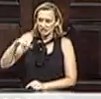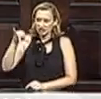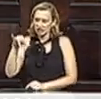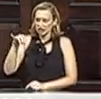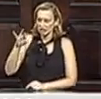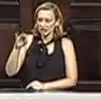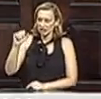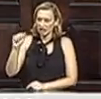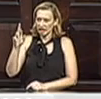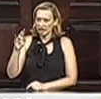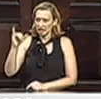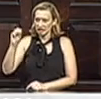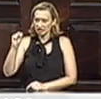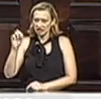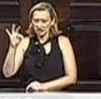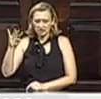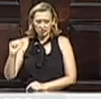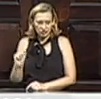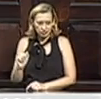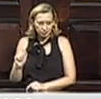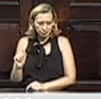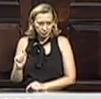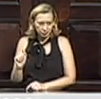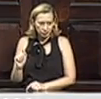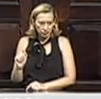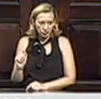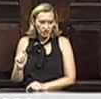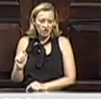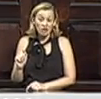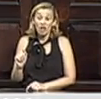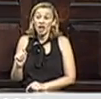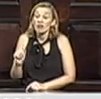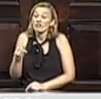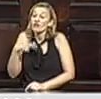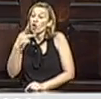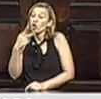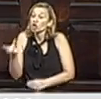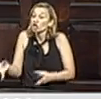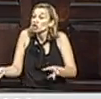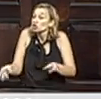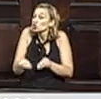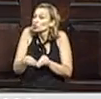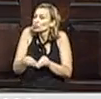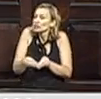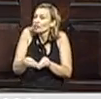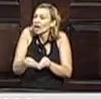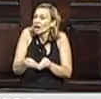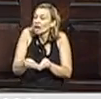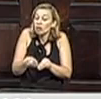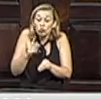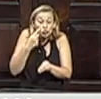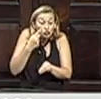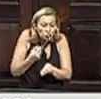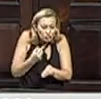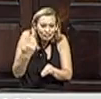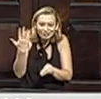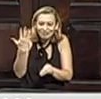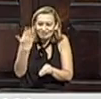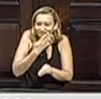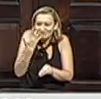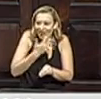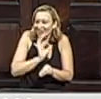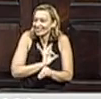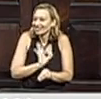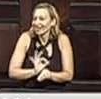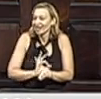Tutuca, lá na reunião de liderança, ficou de incluir. Eu percebi, a minha assessoria verificou que ele não havia incluído. Conversei